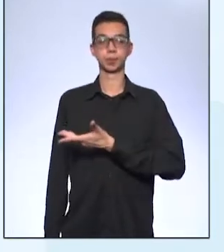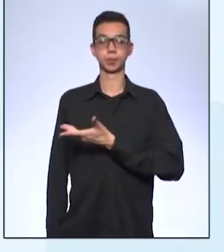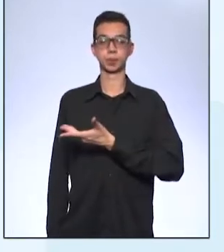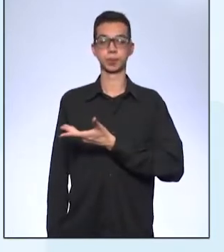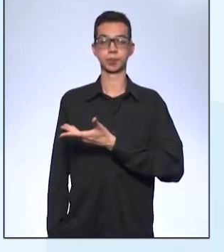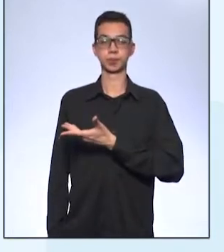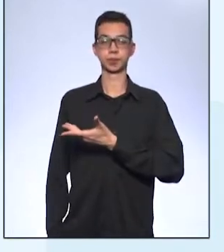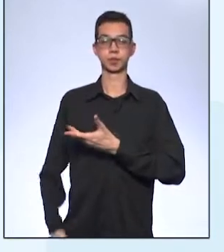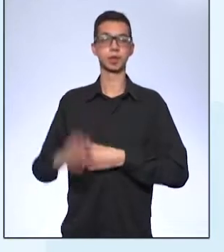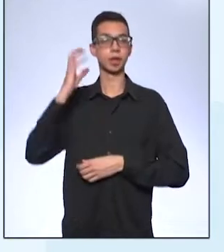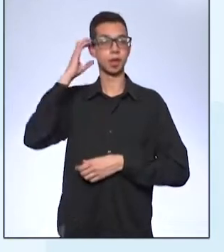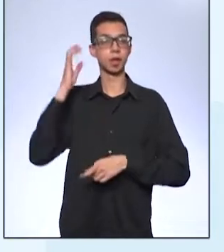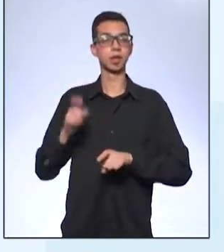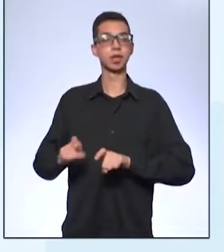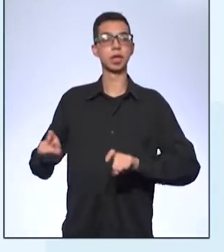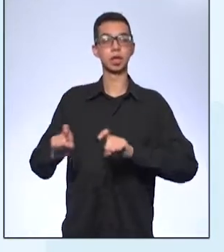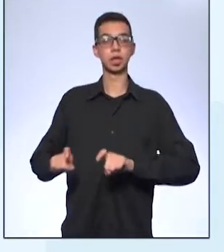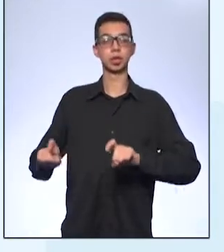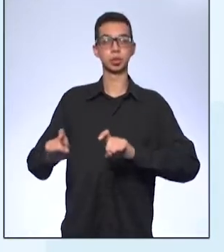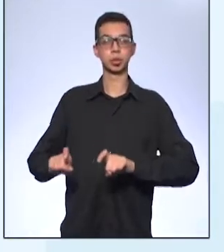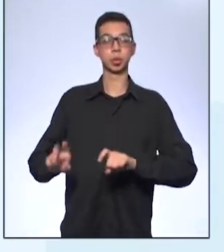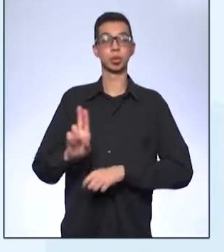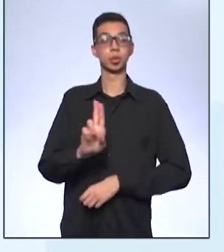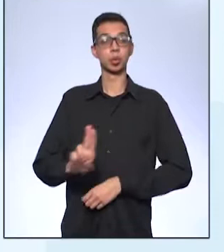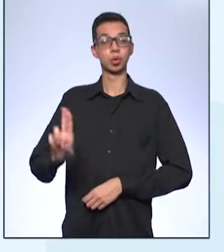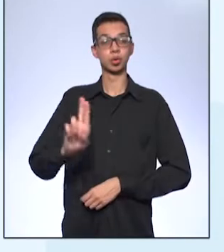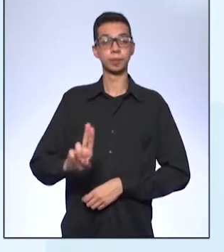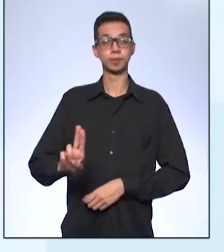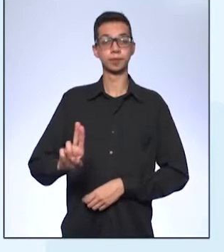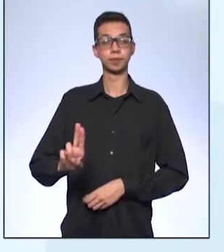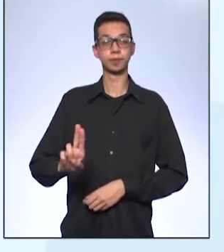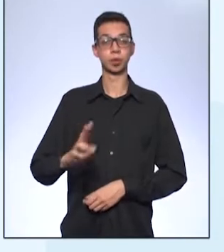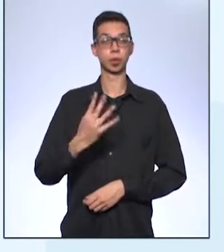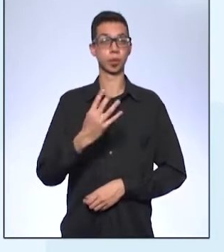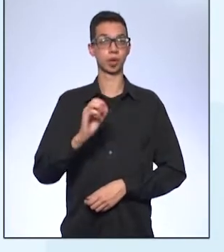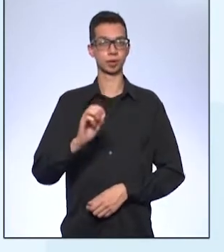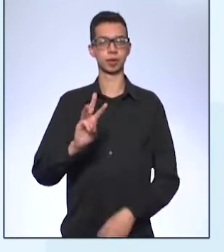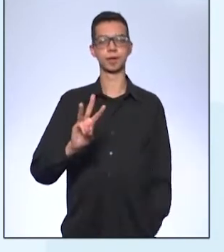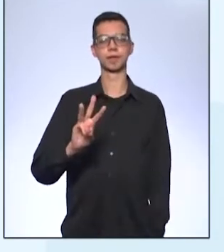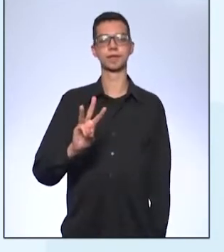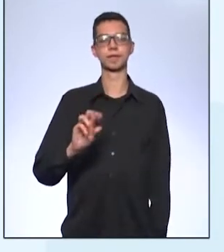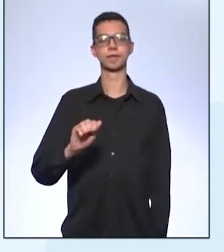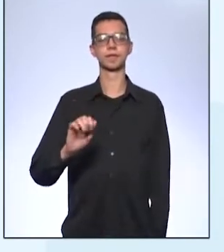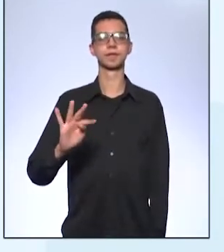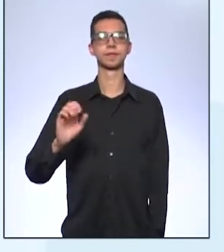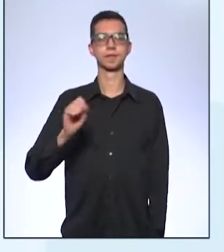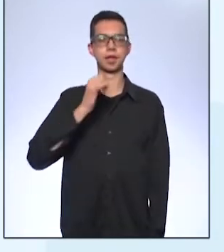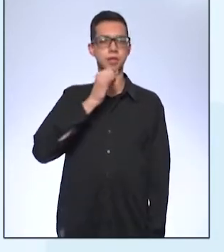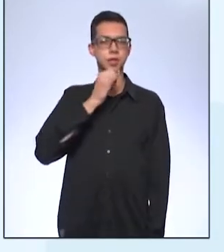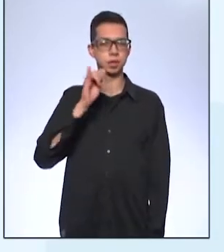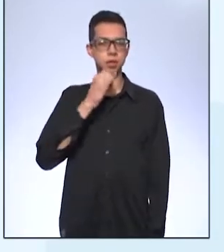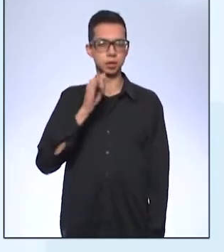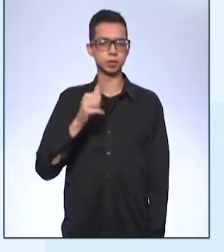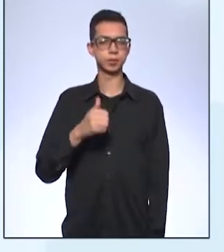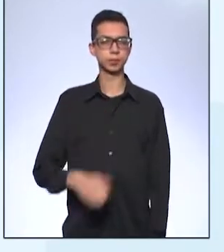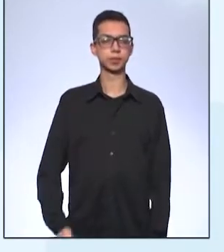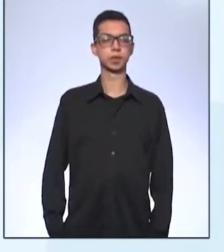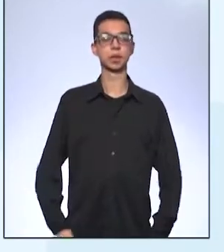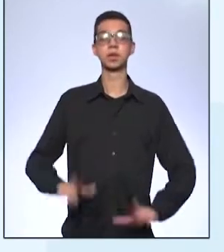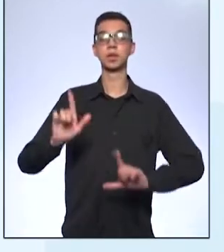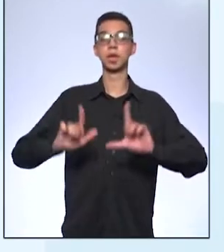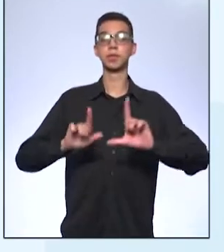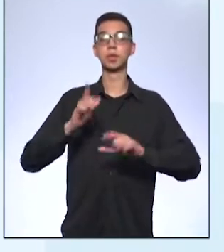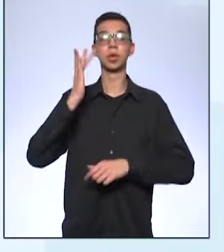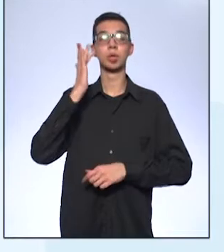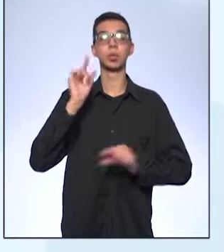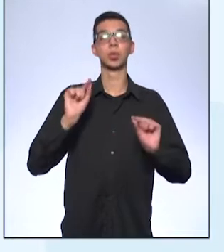consumes 40 watts. Então, o rádio consome 40 watts. É a televisão, quanto você acha que consome. Mas não precisa colocar nessa ordem,